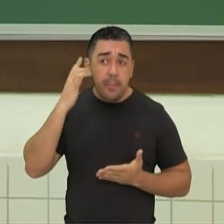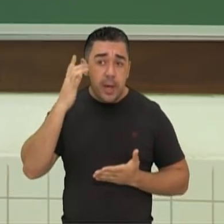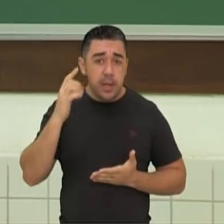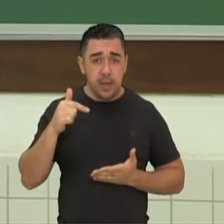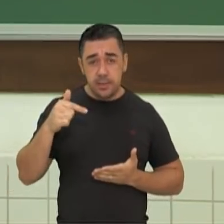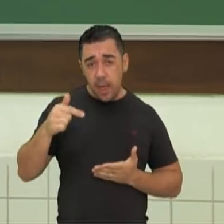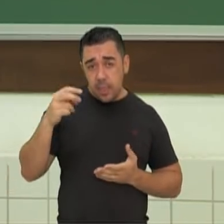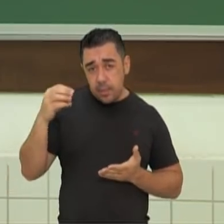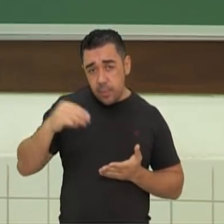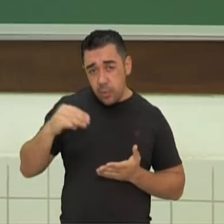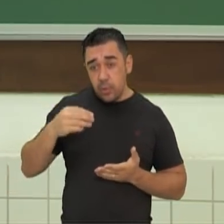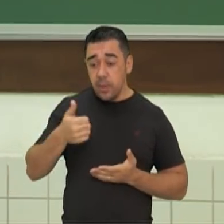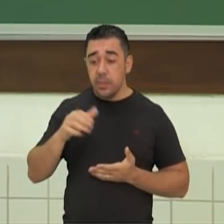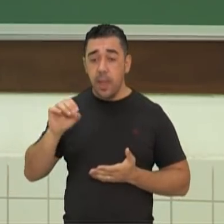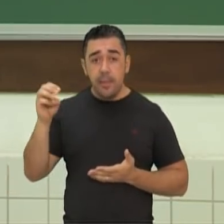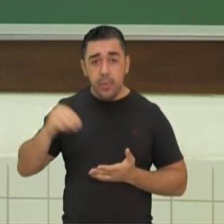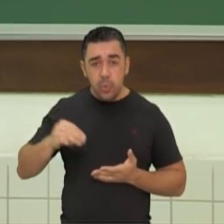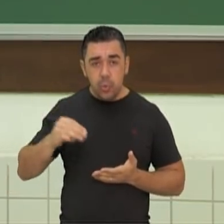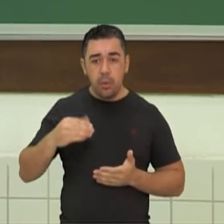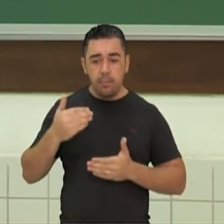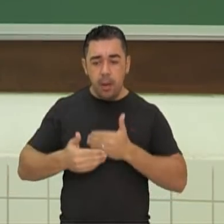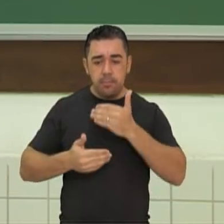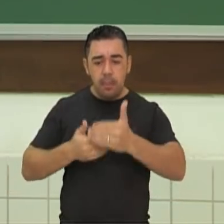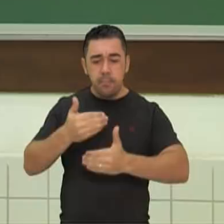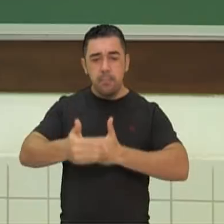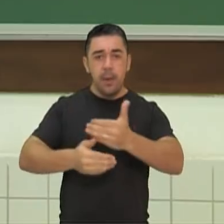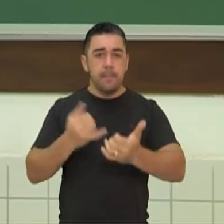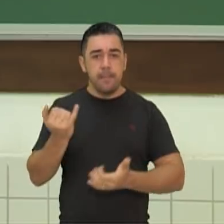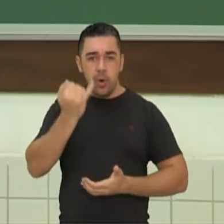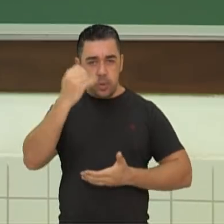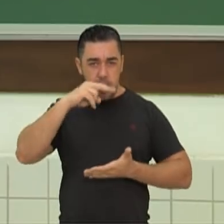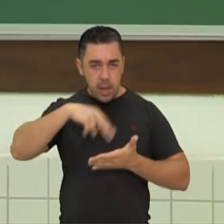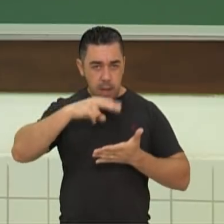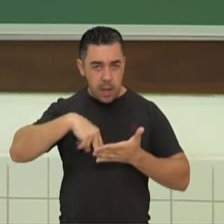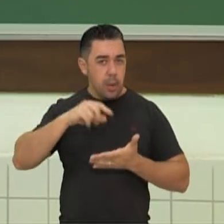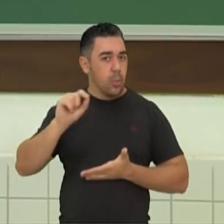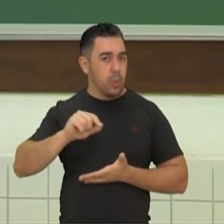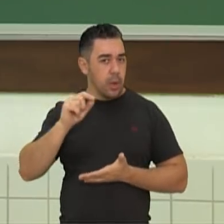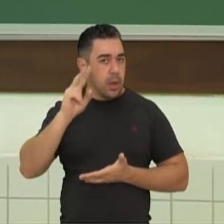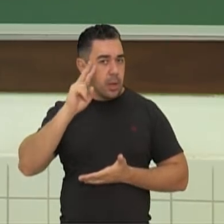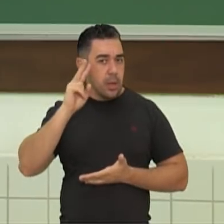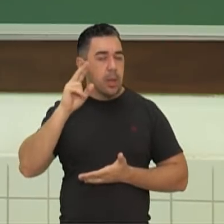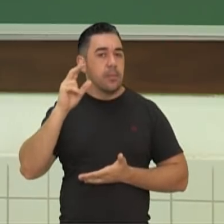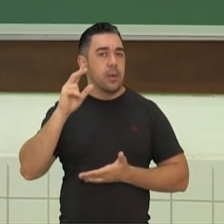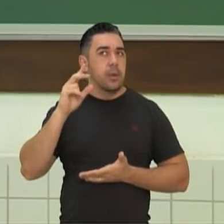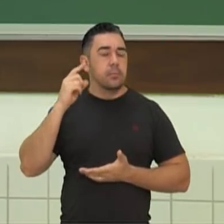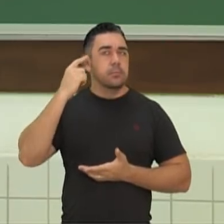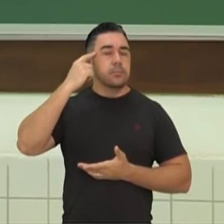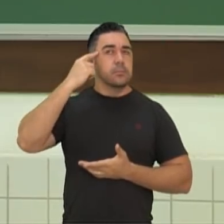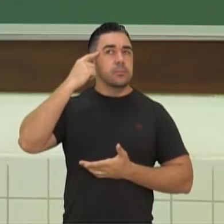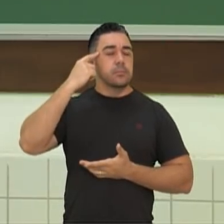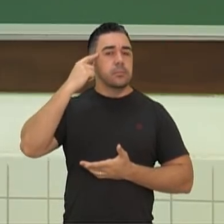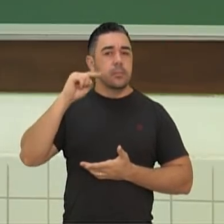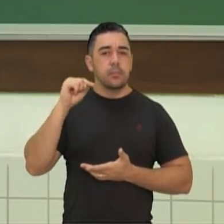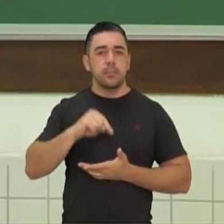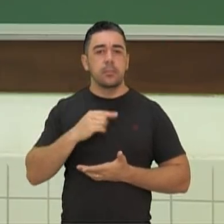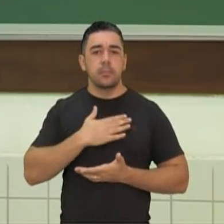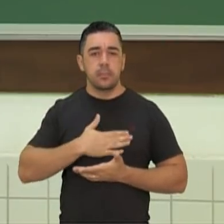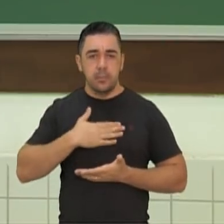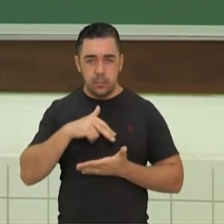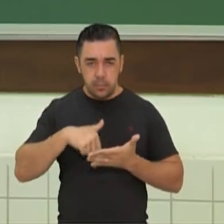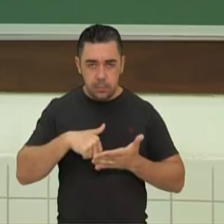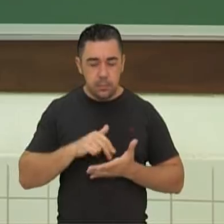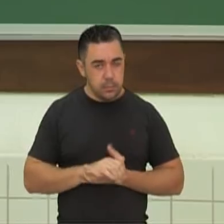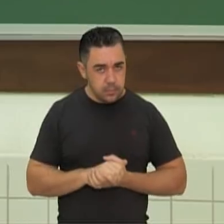7 minutos, leia 10 minutos. O importante é ler e lembre daquela voz que eu te falei, tá? O eu lírico. Tudo